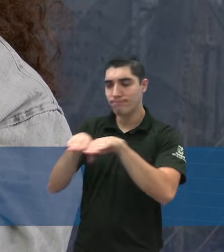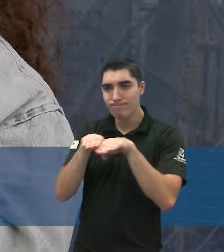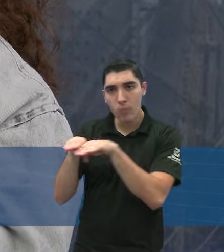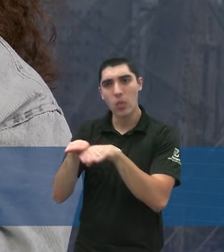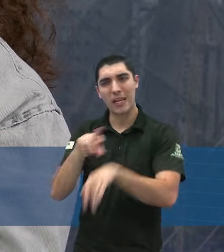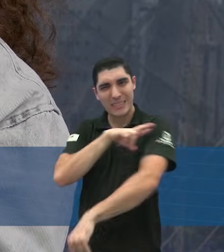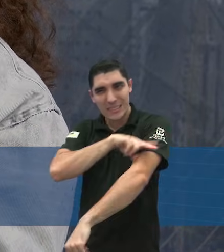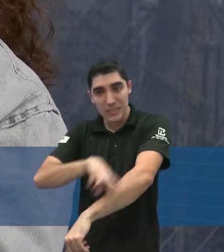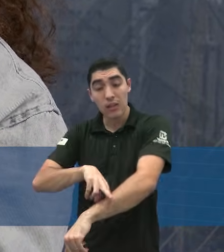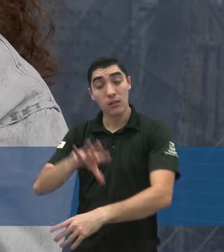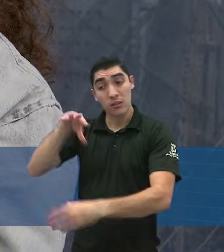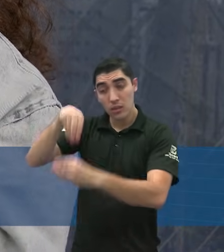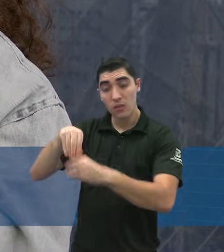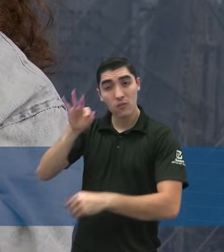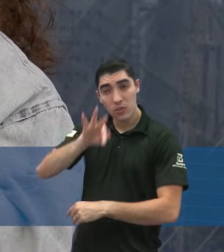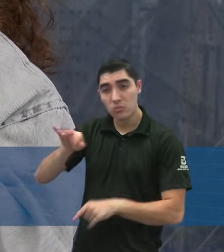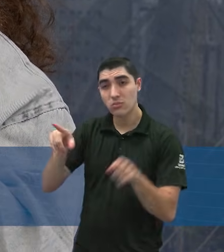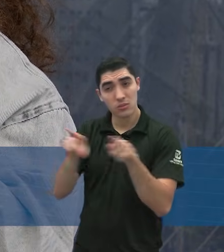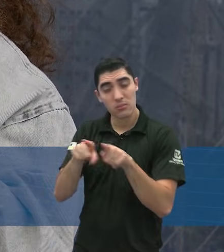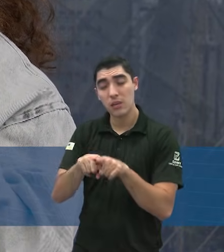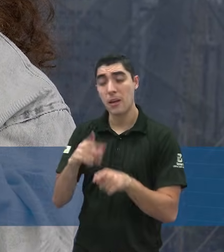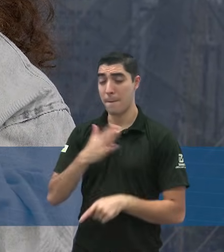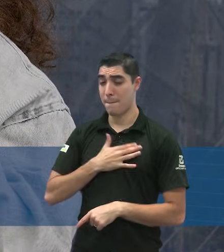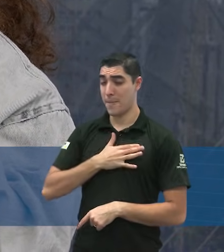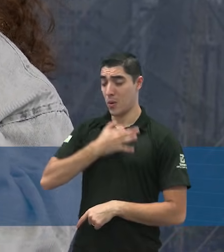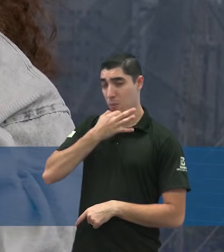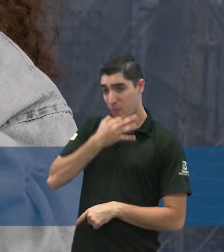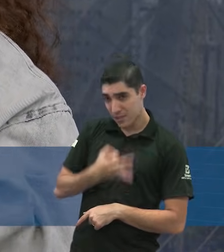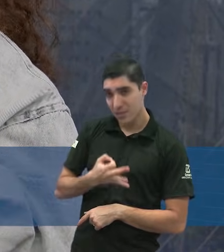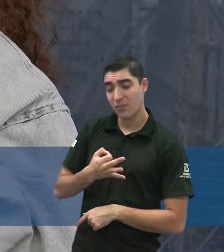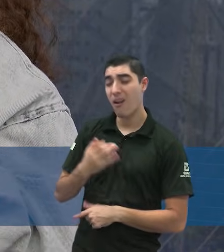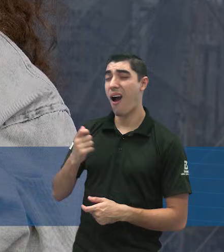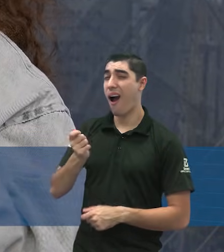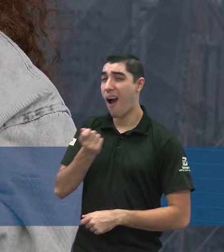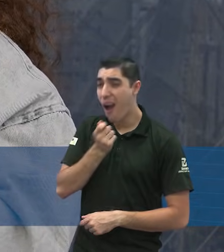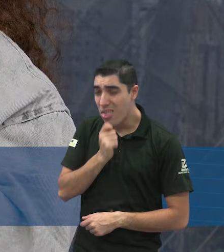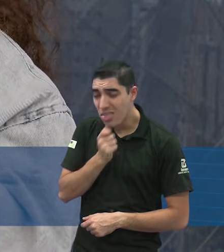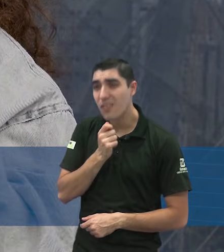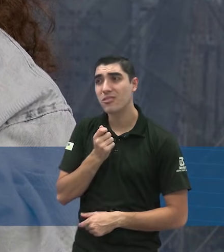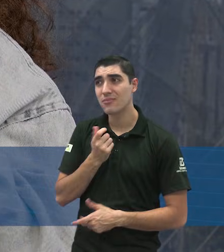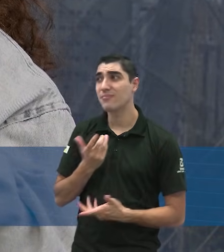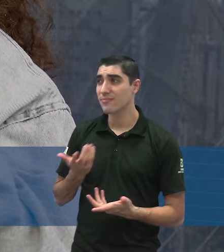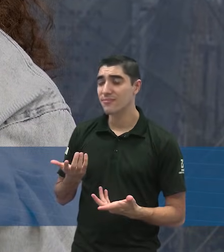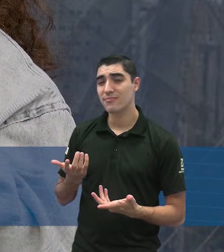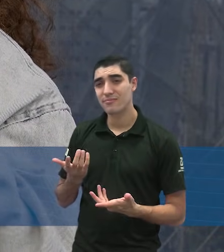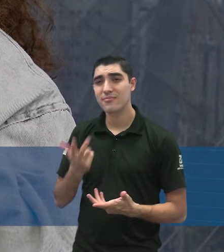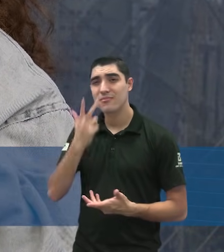nossa caminhada acadêmica, acredito que a gente tem o agravante ainda de pouco